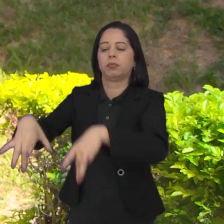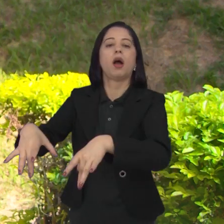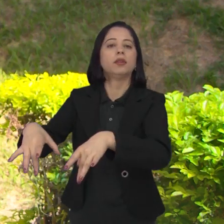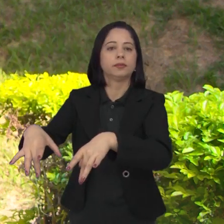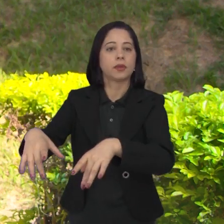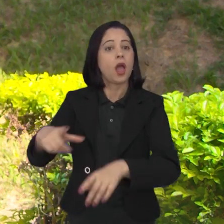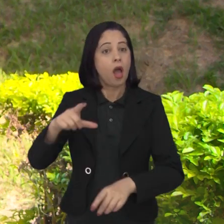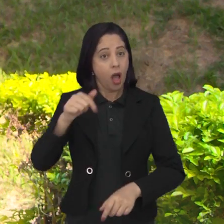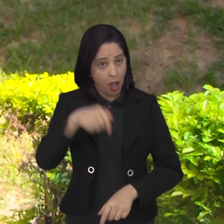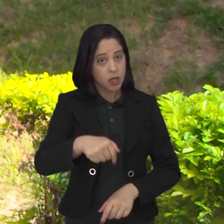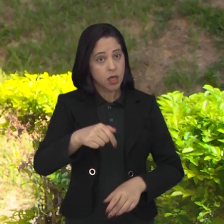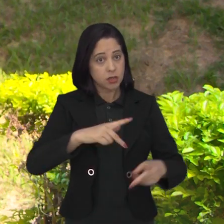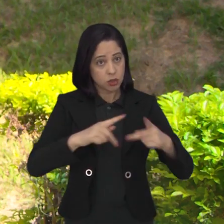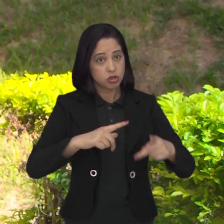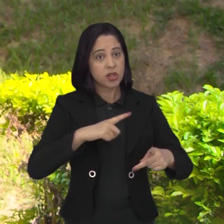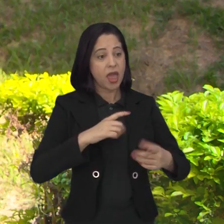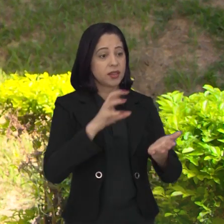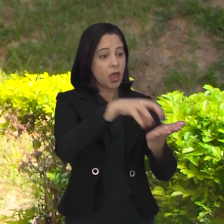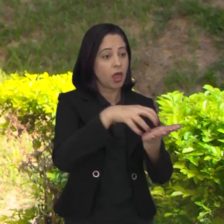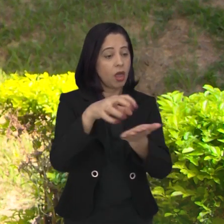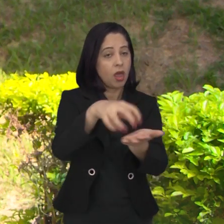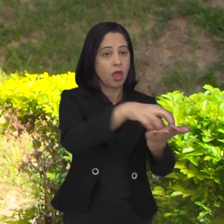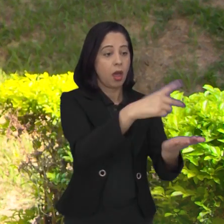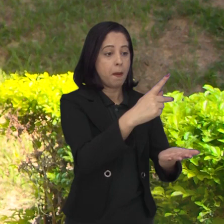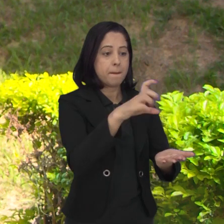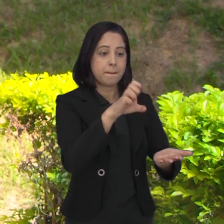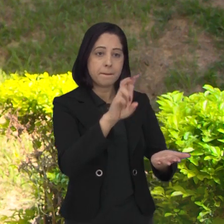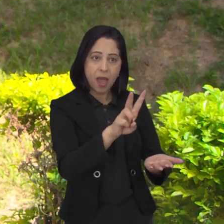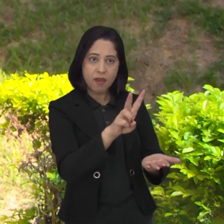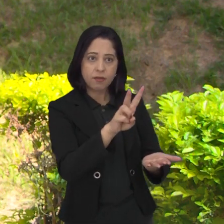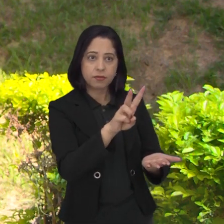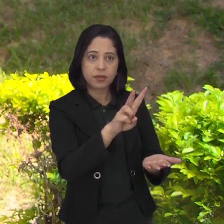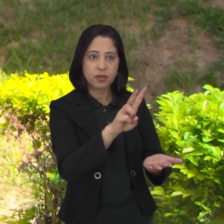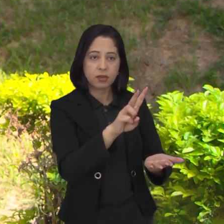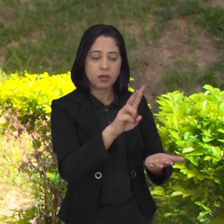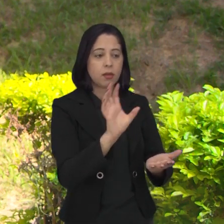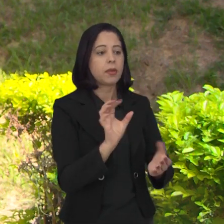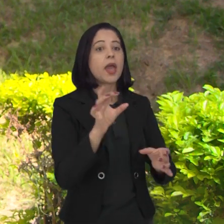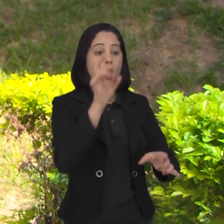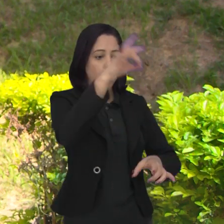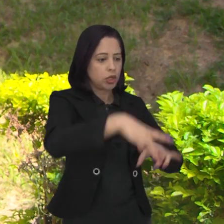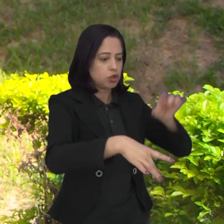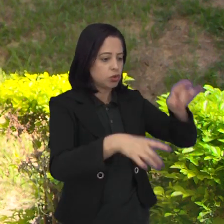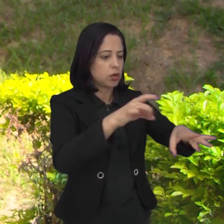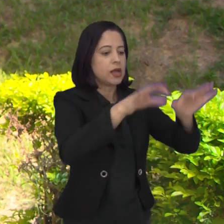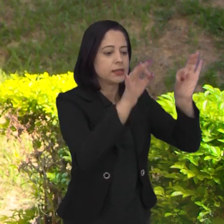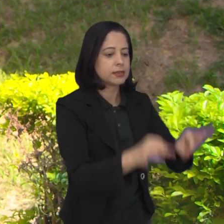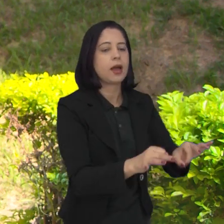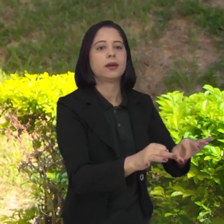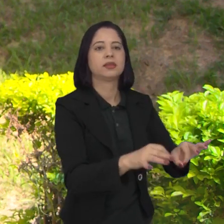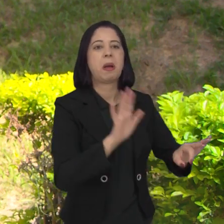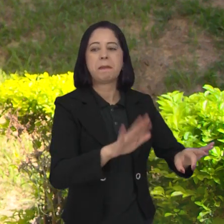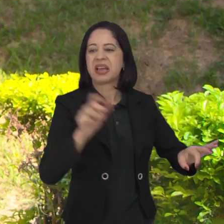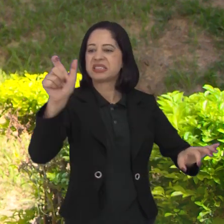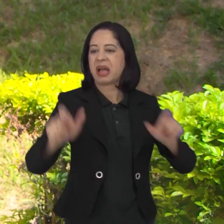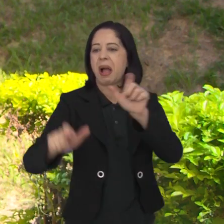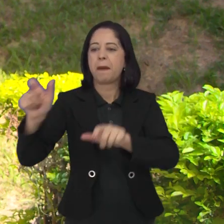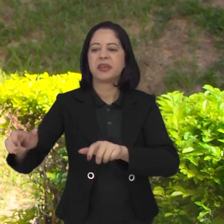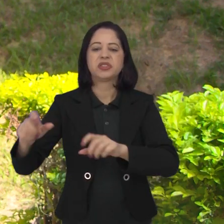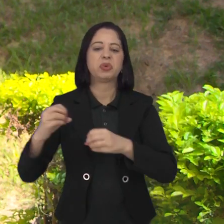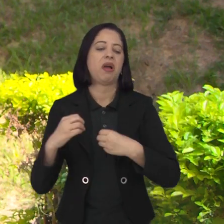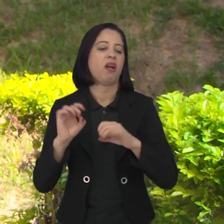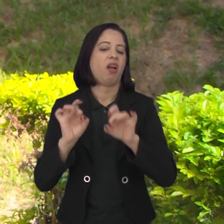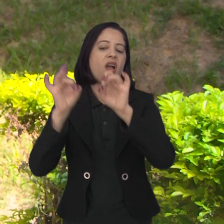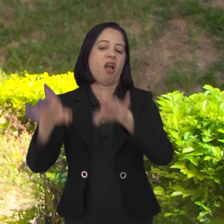Existem os pontos de entrega voluntária para alguns tipos de materiais, mas muitas vezes esses materiais são descartados em alguns terrenos baldios pela